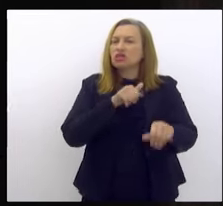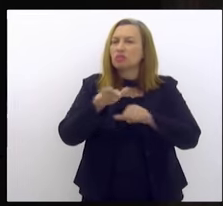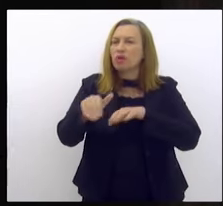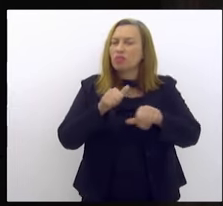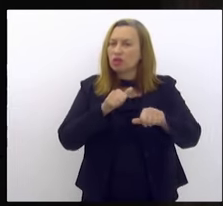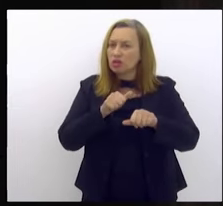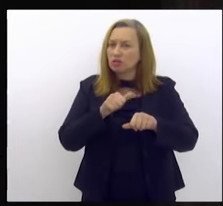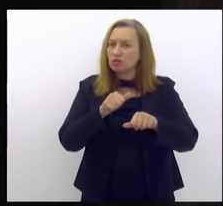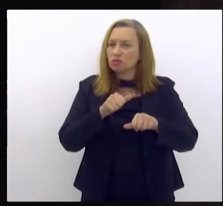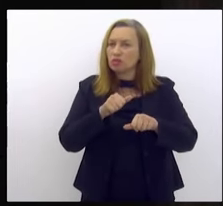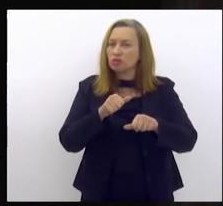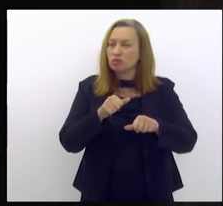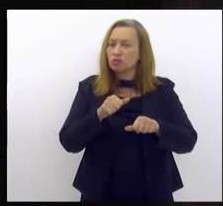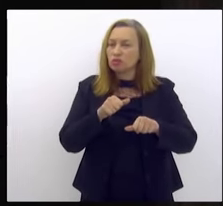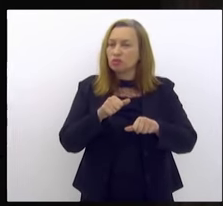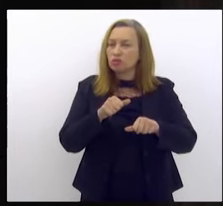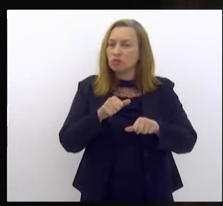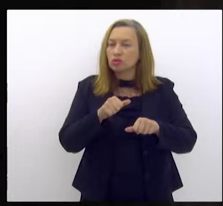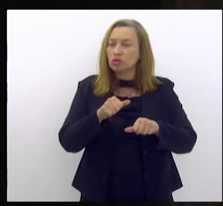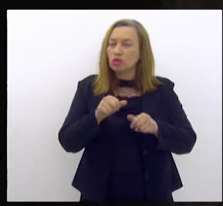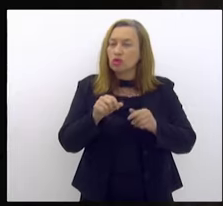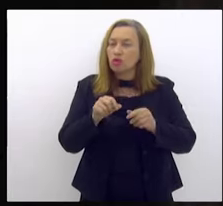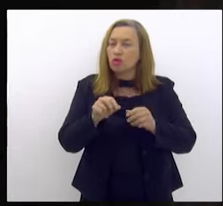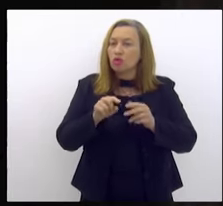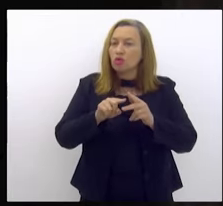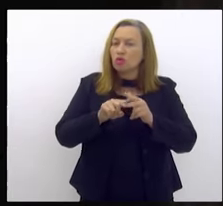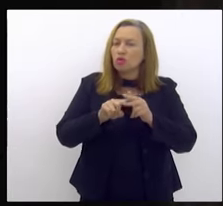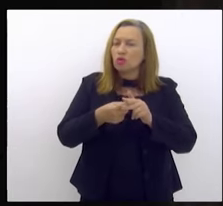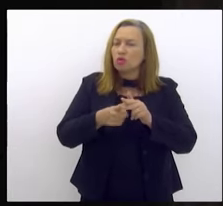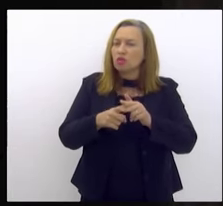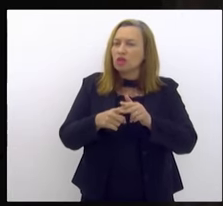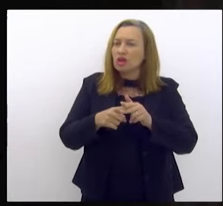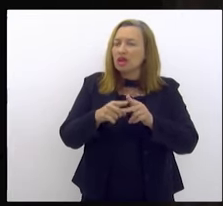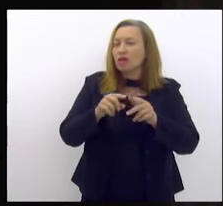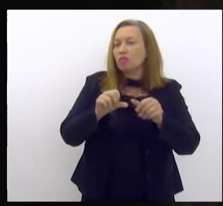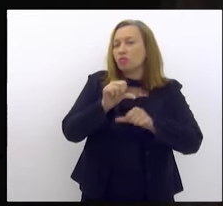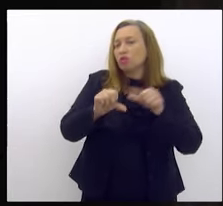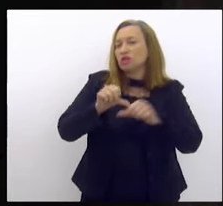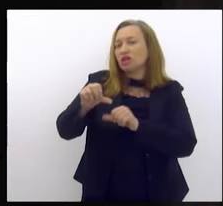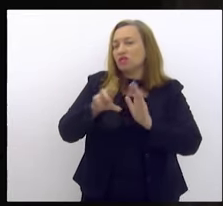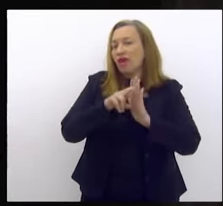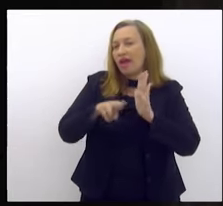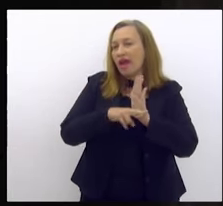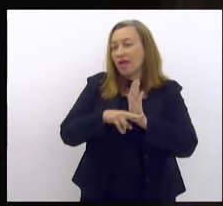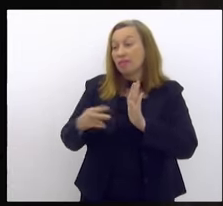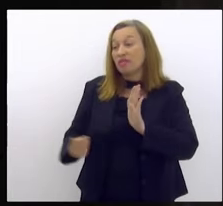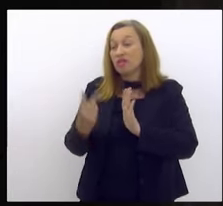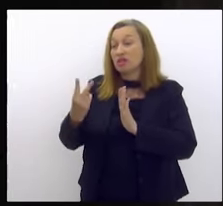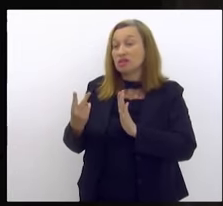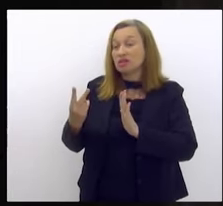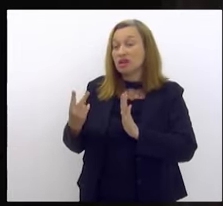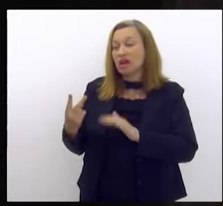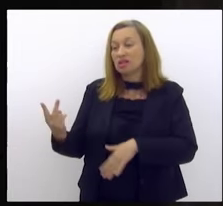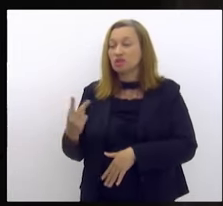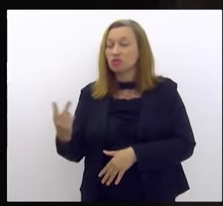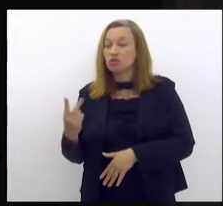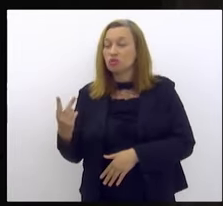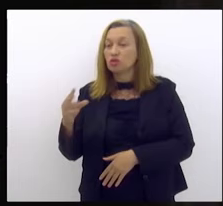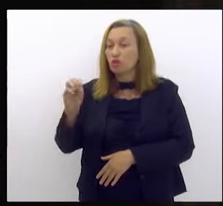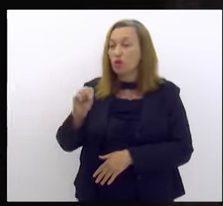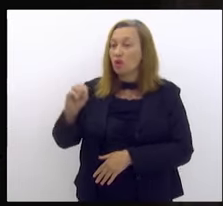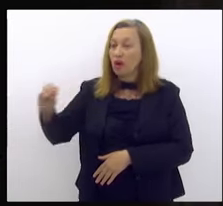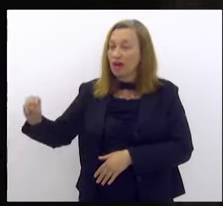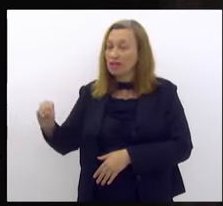mudando alguns itens para privilegiar uma dessas duas OS, OSs que já tem essa relação com o